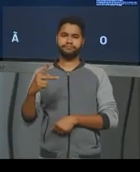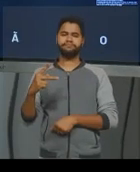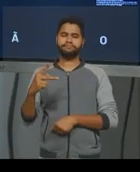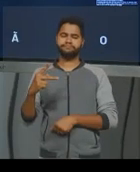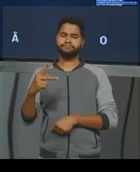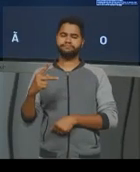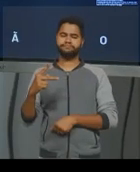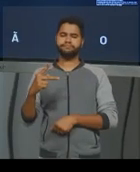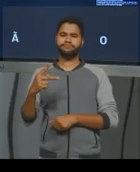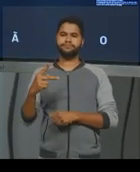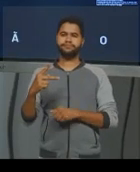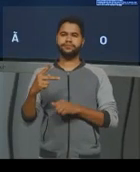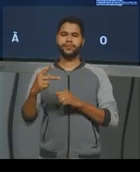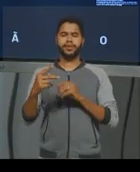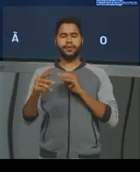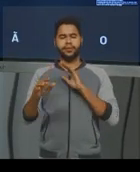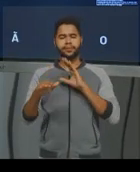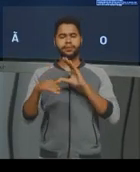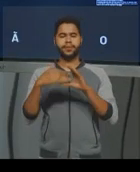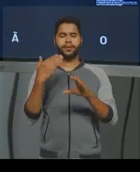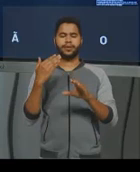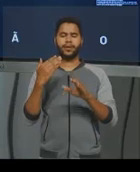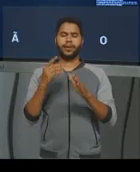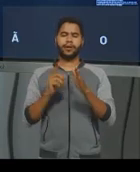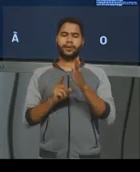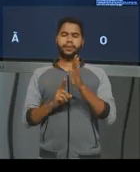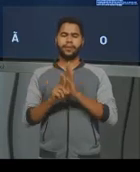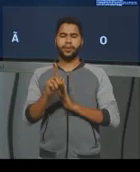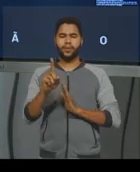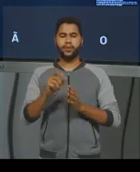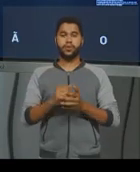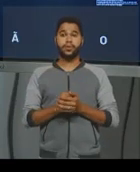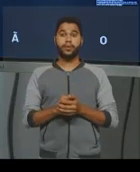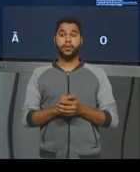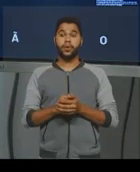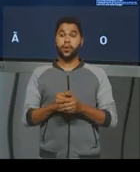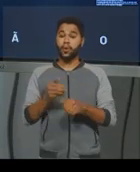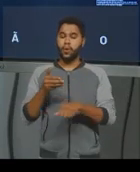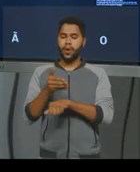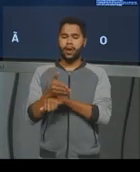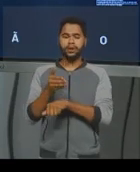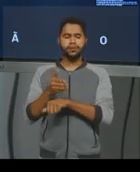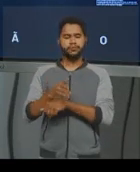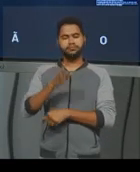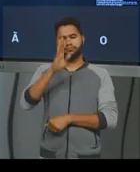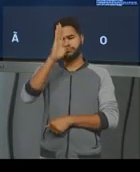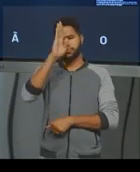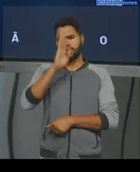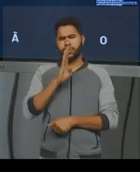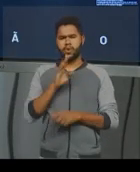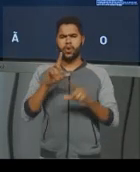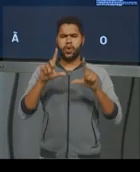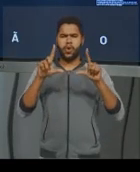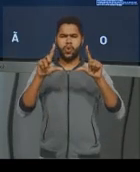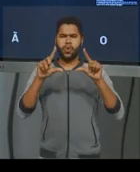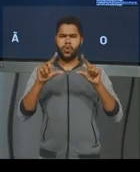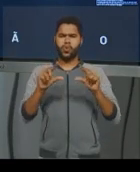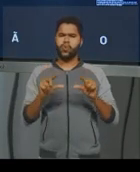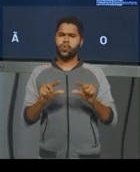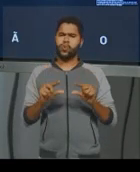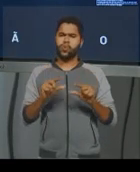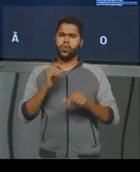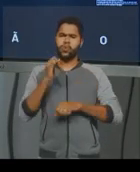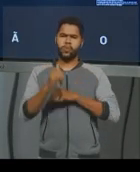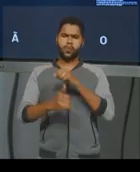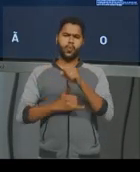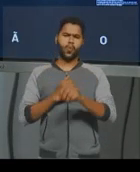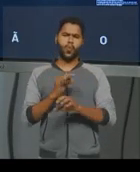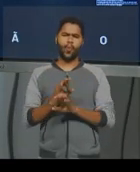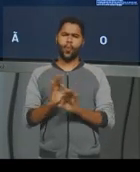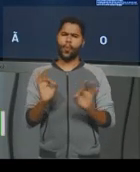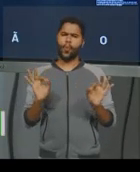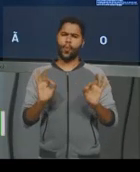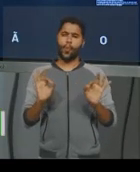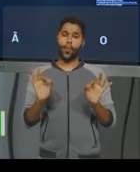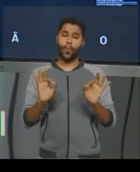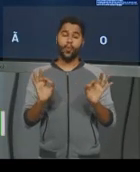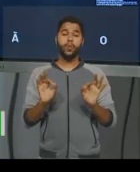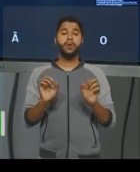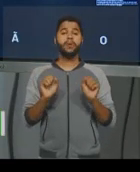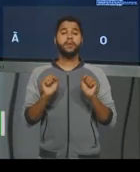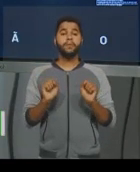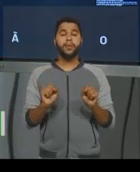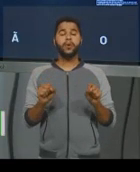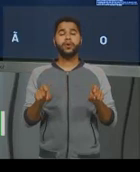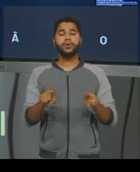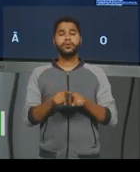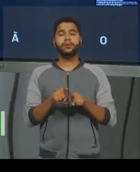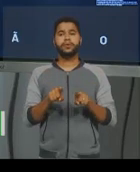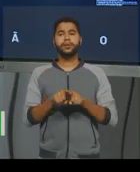e enviar a sua pergunta. Não esqueça que o acesso ao aplicativo é gratuito e não consome os dados da sua internet. E você pode